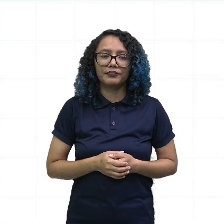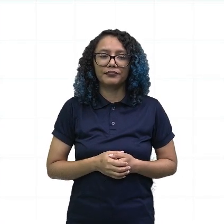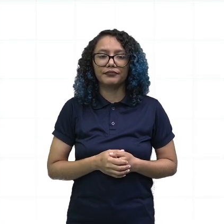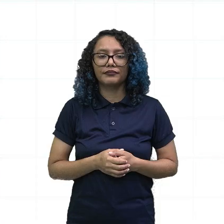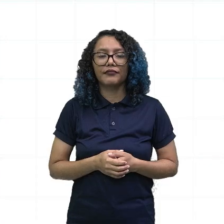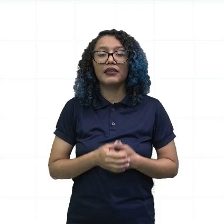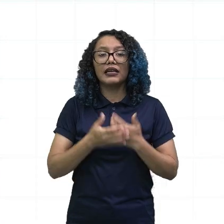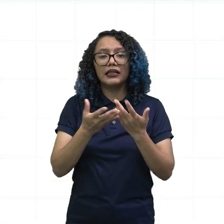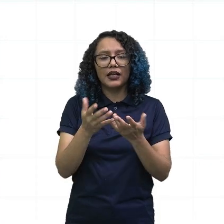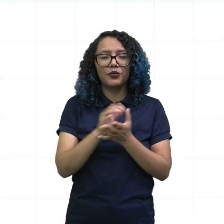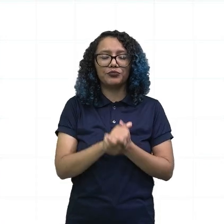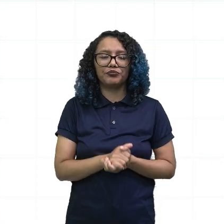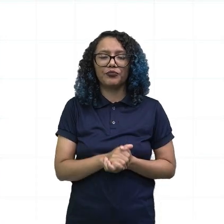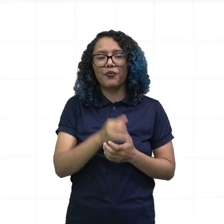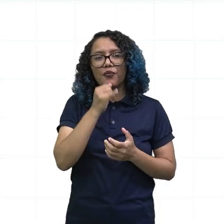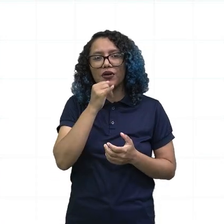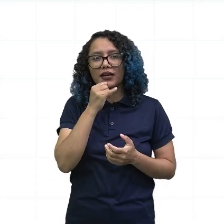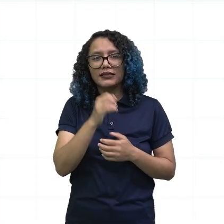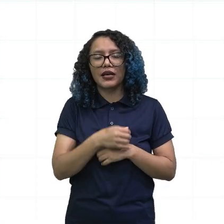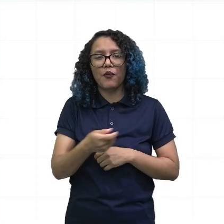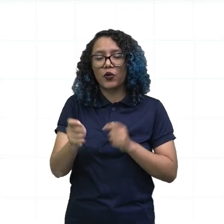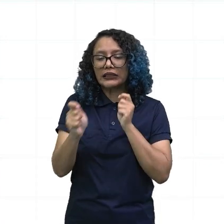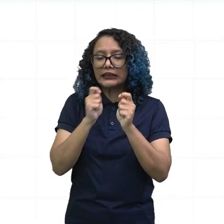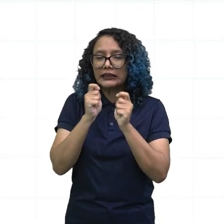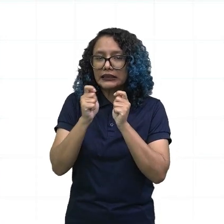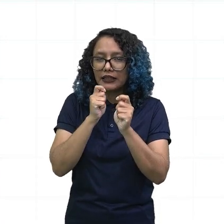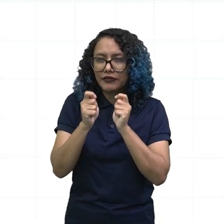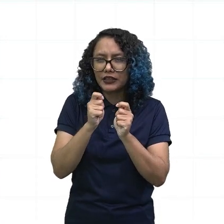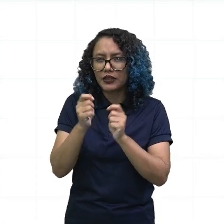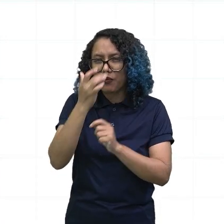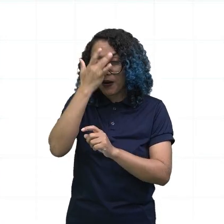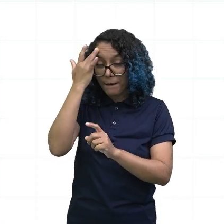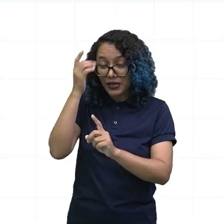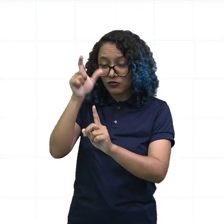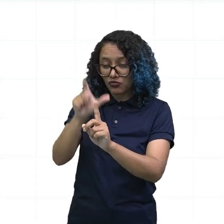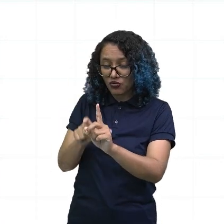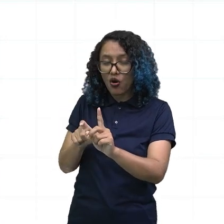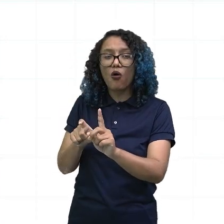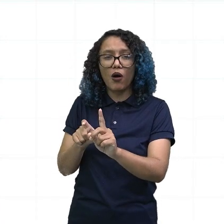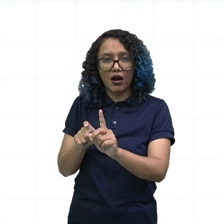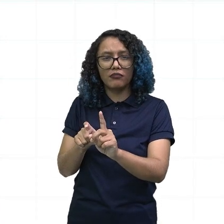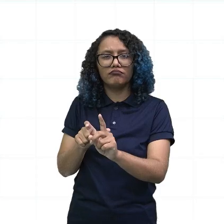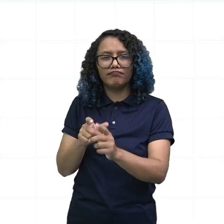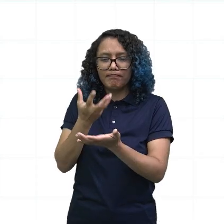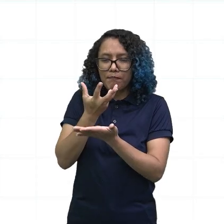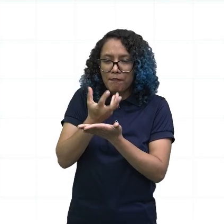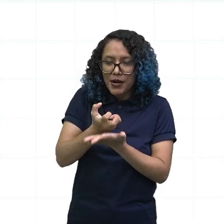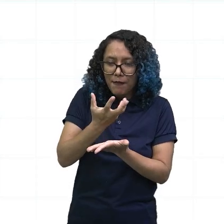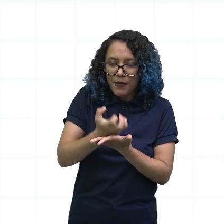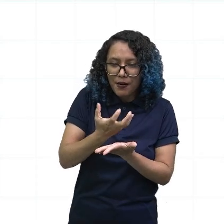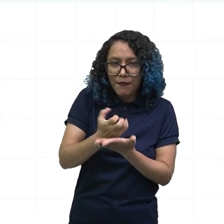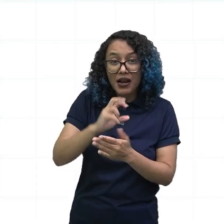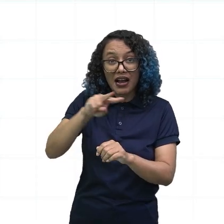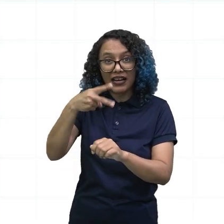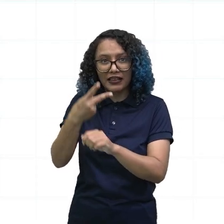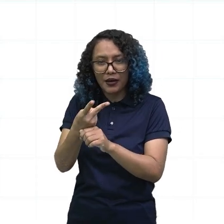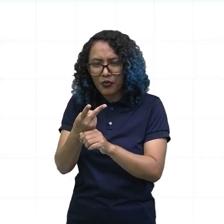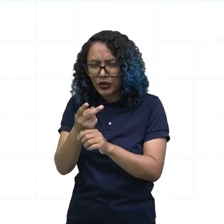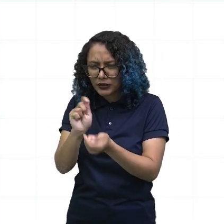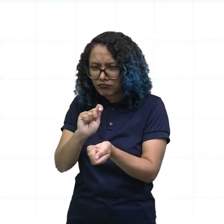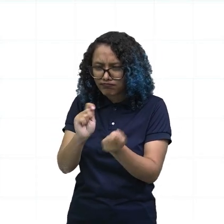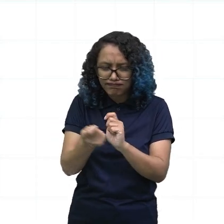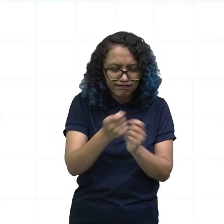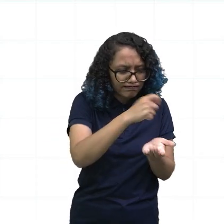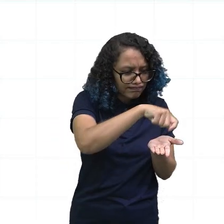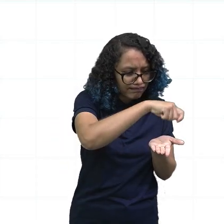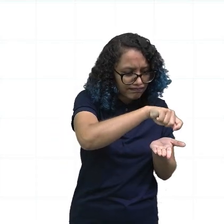Essa transcrição de fala, de repente vai fazer uma entrevista com um morador antigo, ele vai gravar, depois ele vai escrever, né, o que o morador falou,